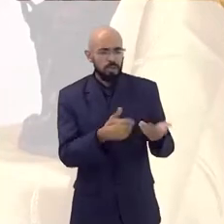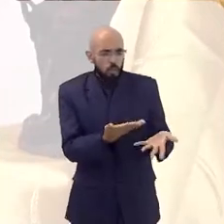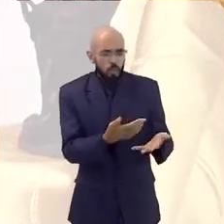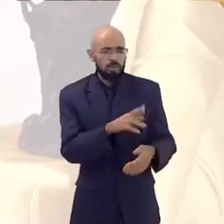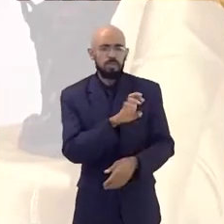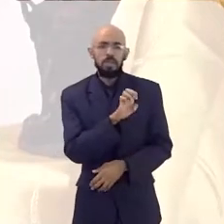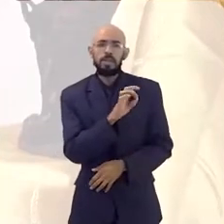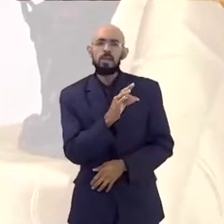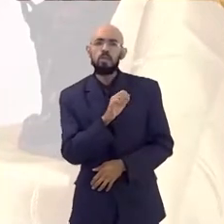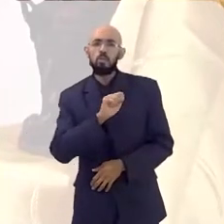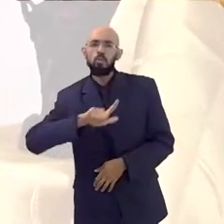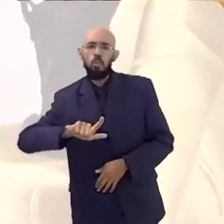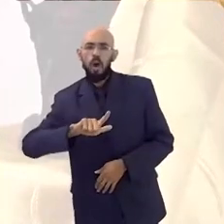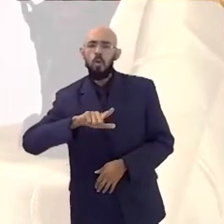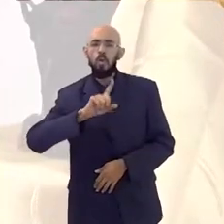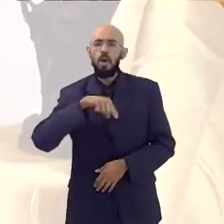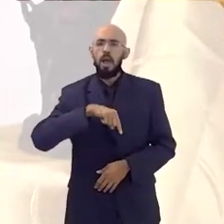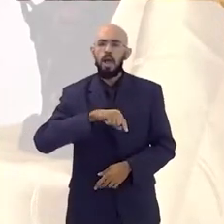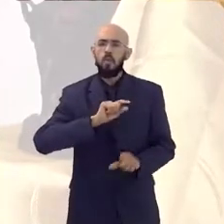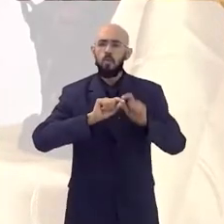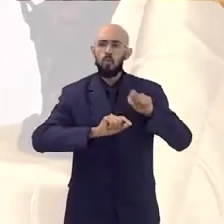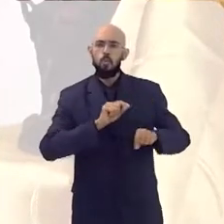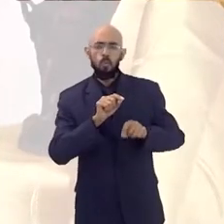iniciação, ele é em torno